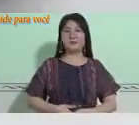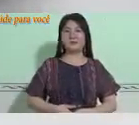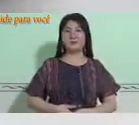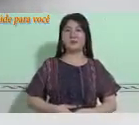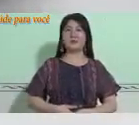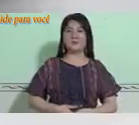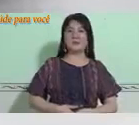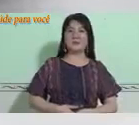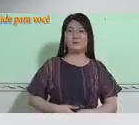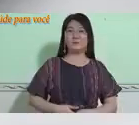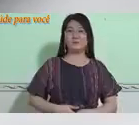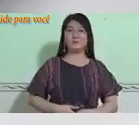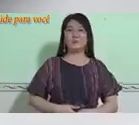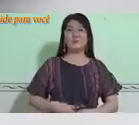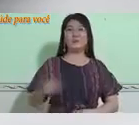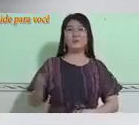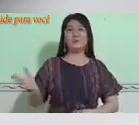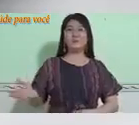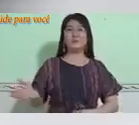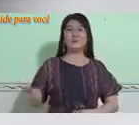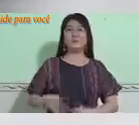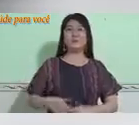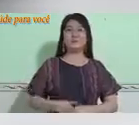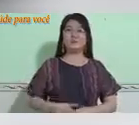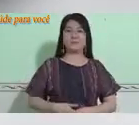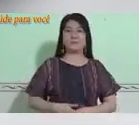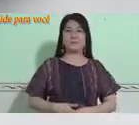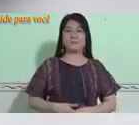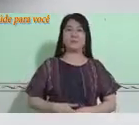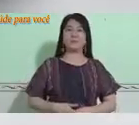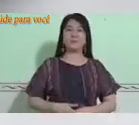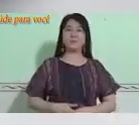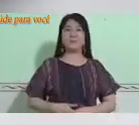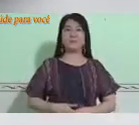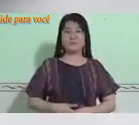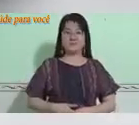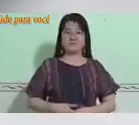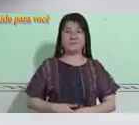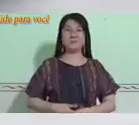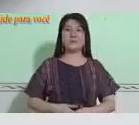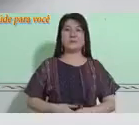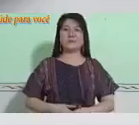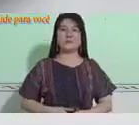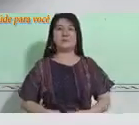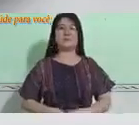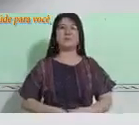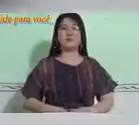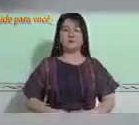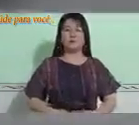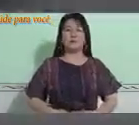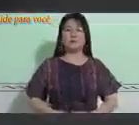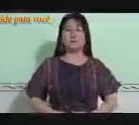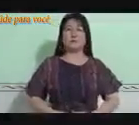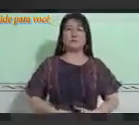O minoxidil é uma substância ativa que estimula o crescimento capilar, vírgula, já que aumenta o calibre dos vasos sanguíneos,